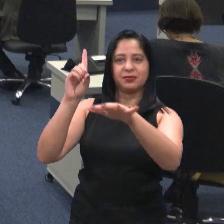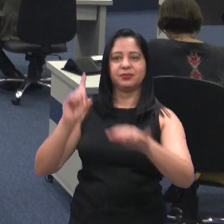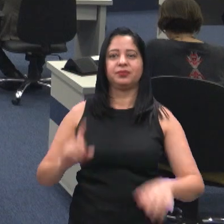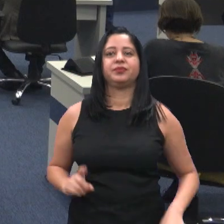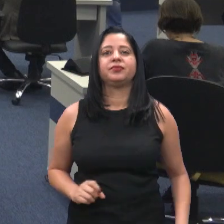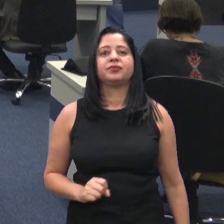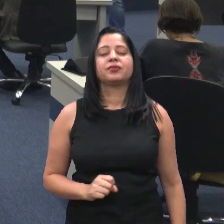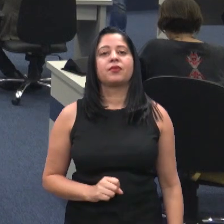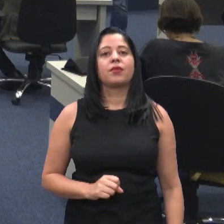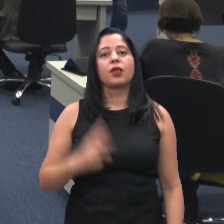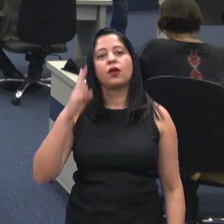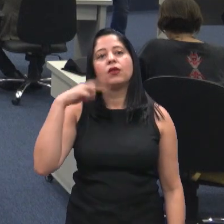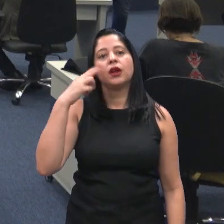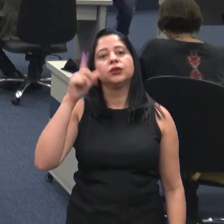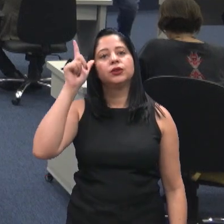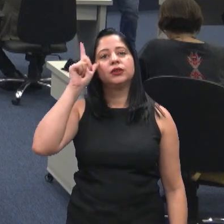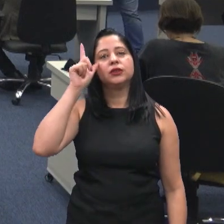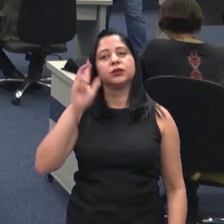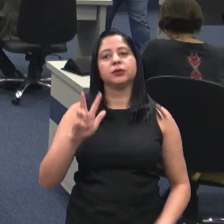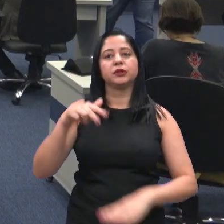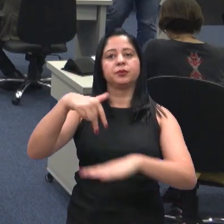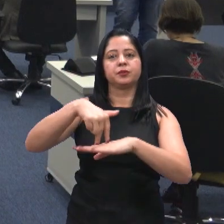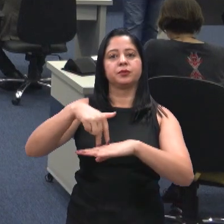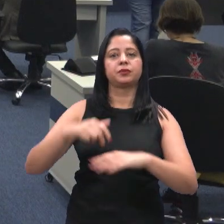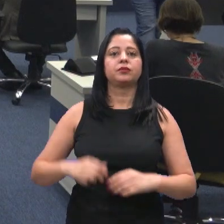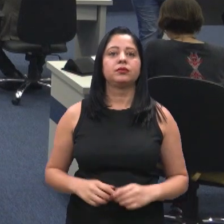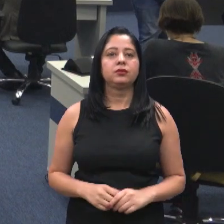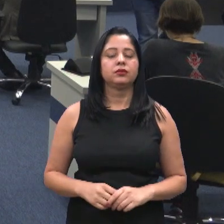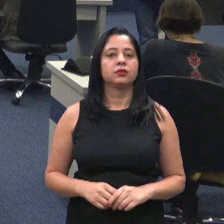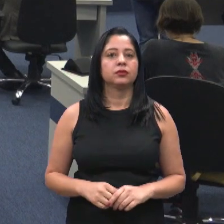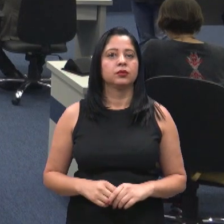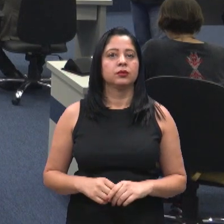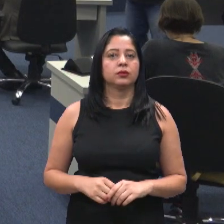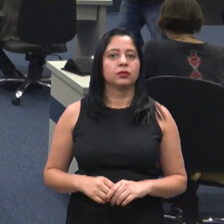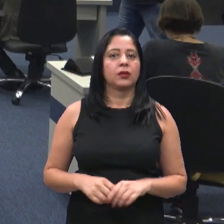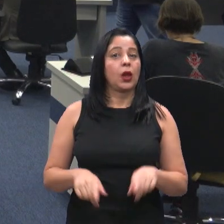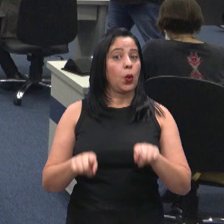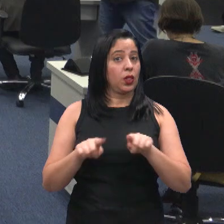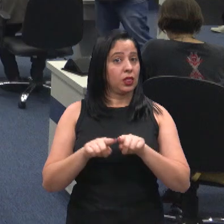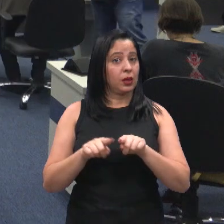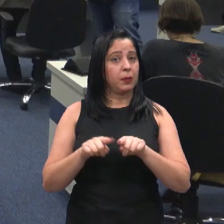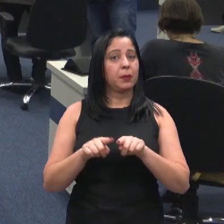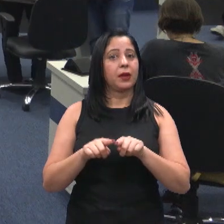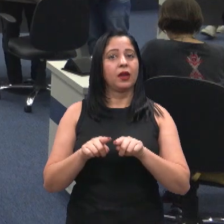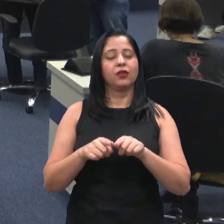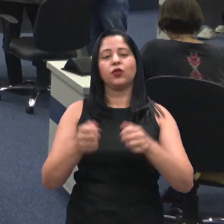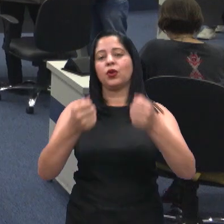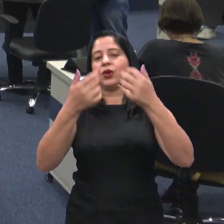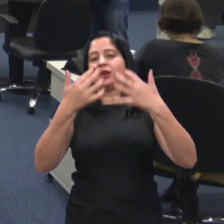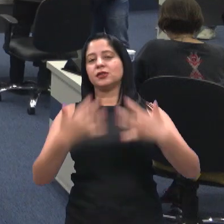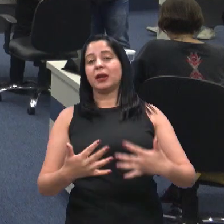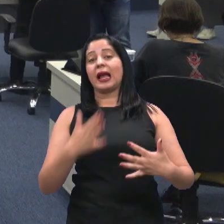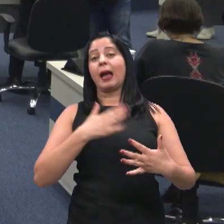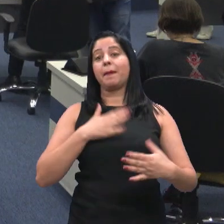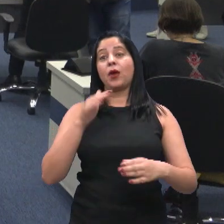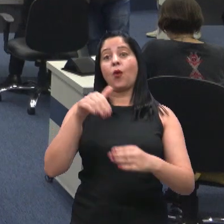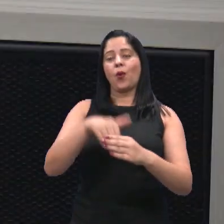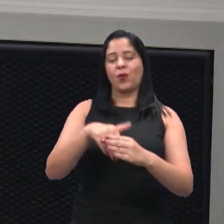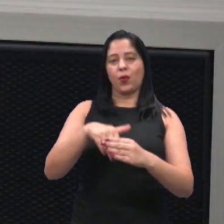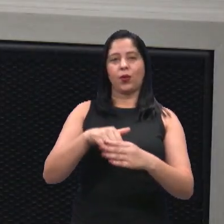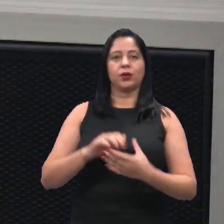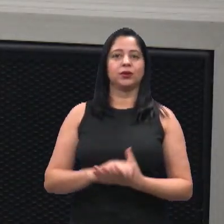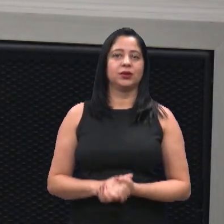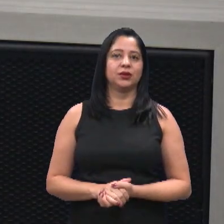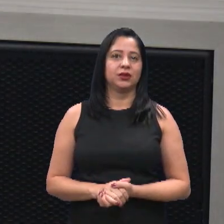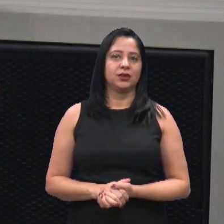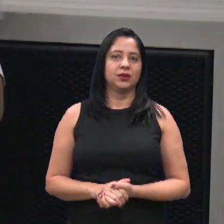votação, vereador Lino Bispo. Senhor presidente, eu quero aqui também justificar a minha votação favorável. São